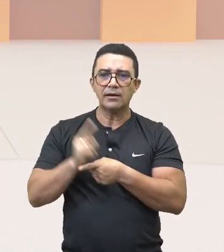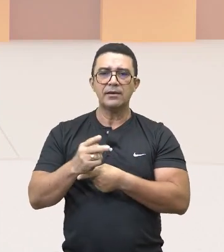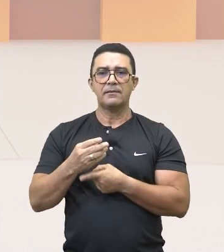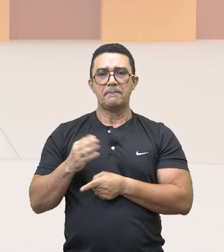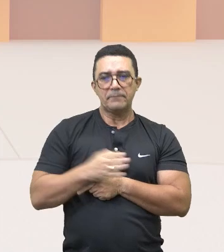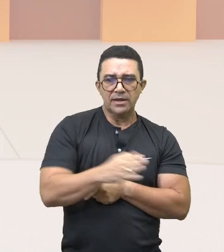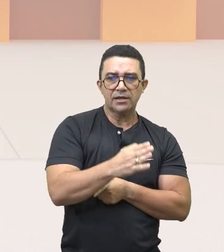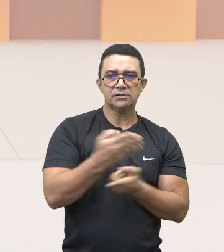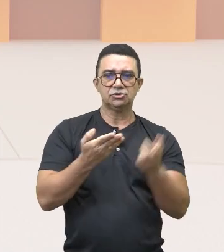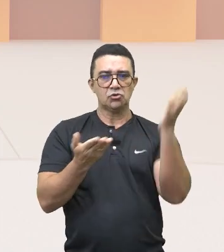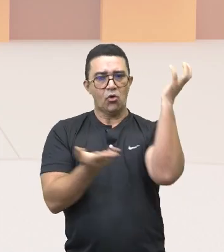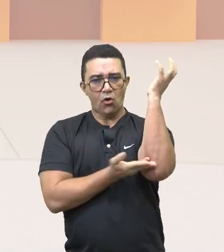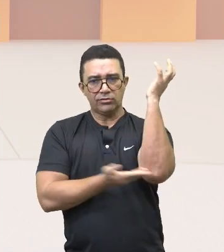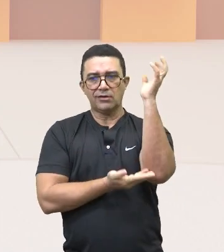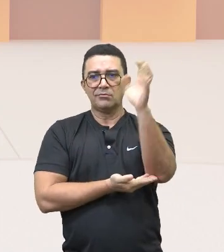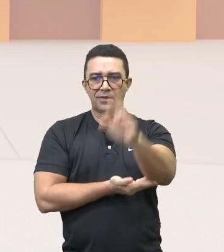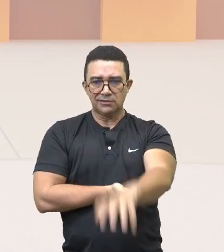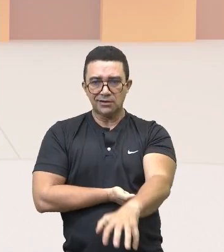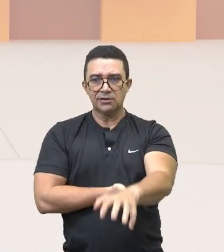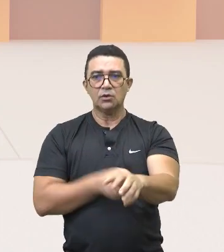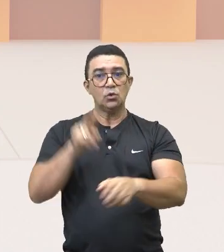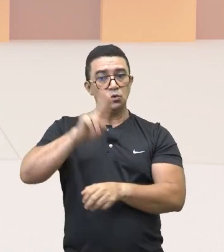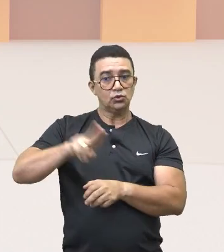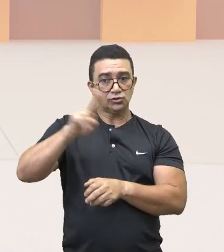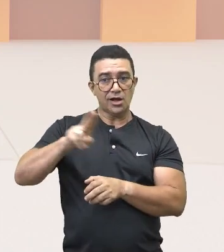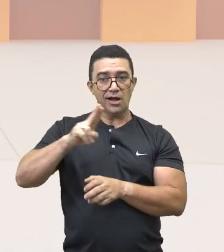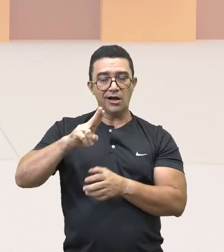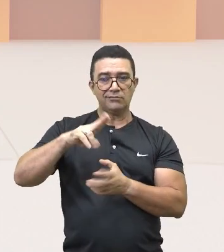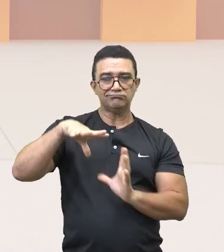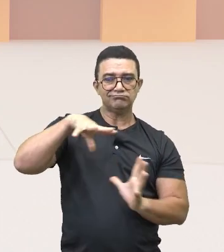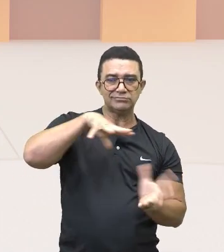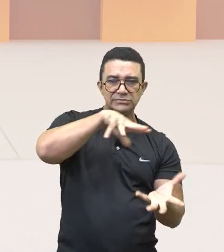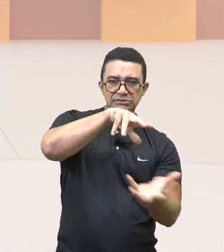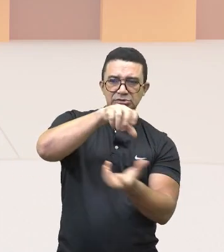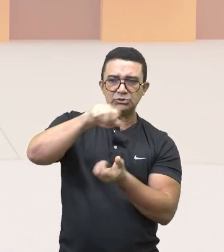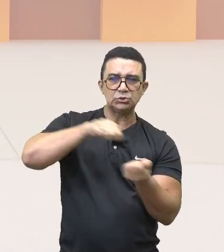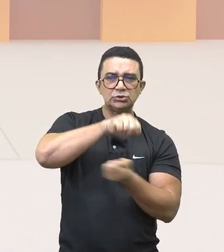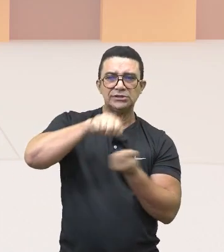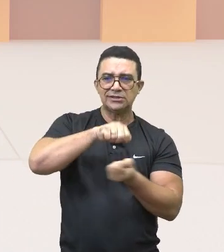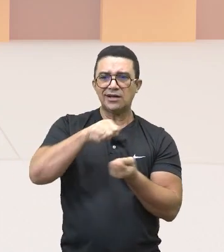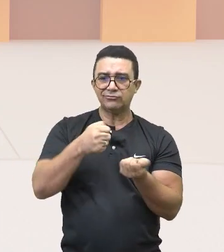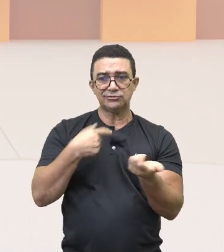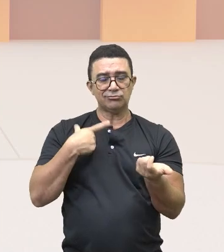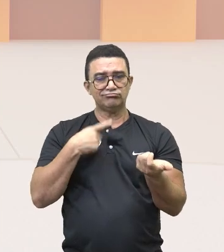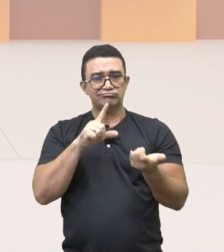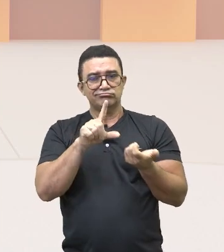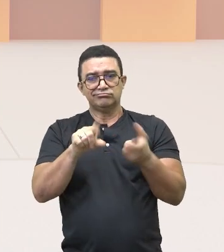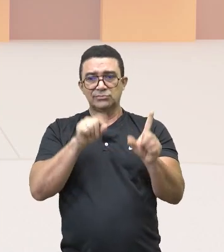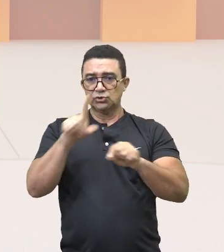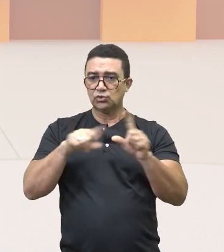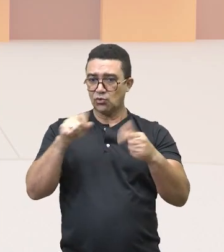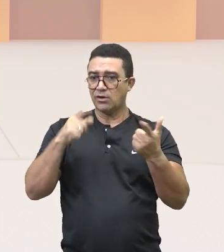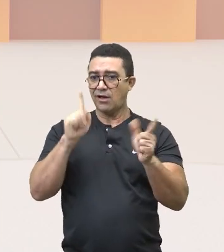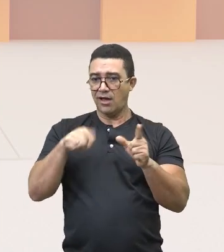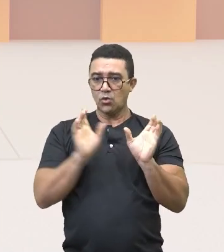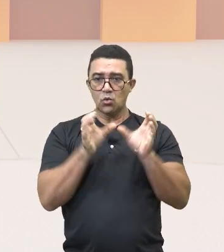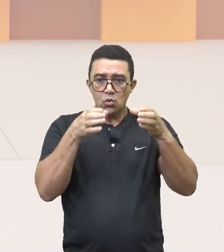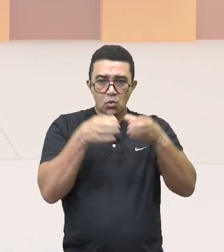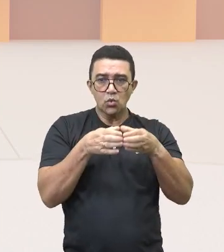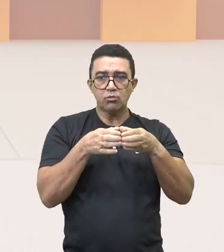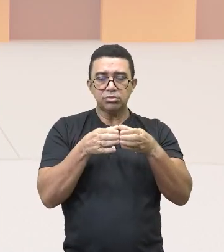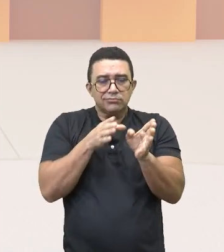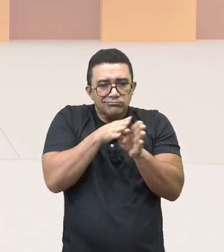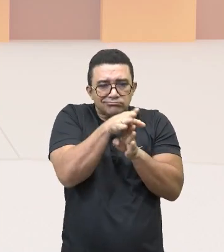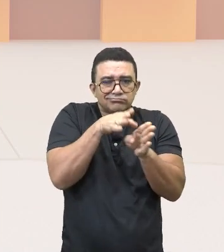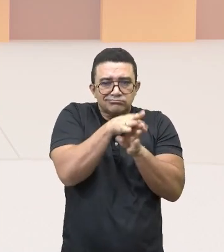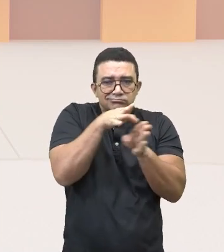de madeira para ser usado de maneira sustentável, né? Como é que vai ser feito? Essas decisões são tomadas a partir desse comitê que vai